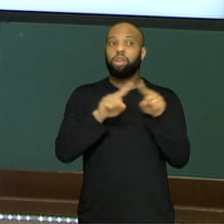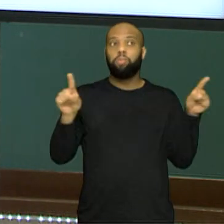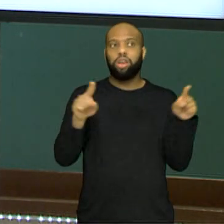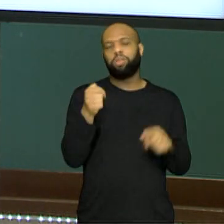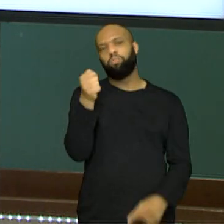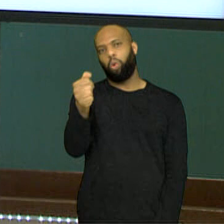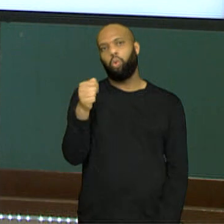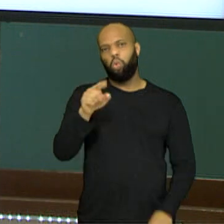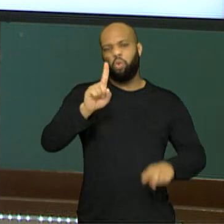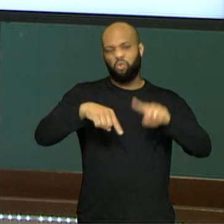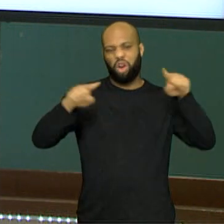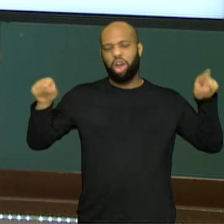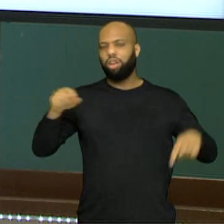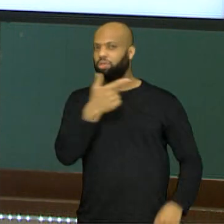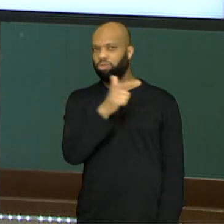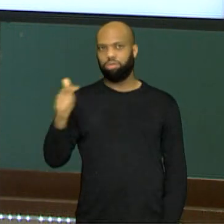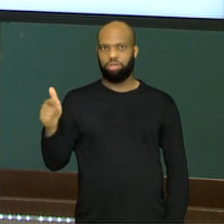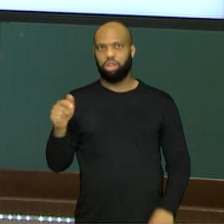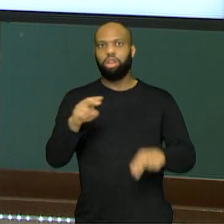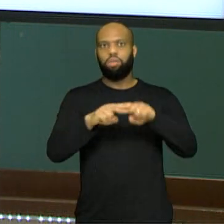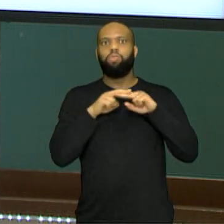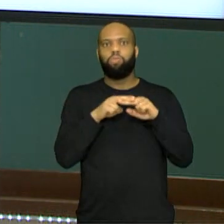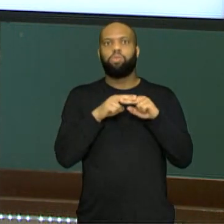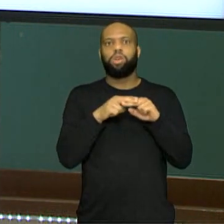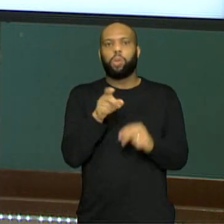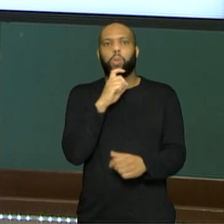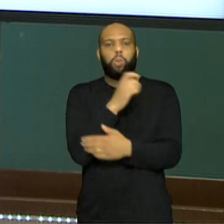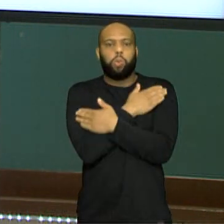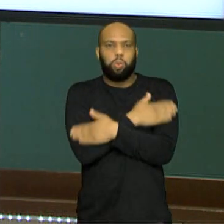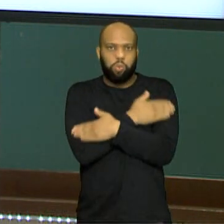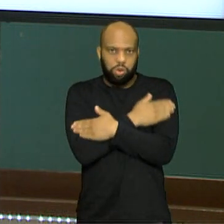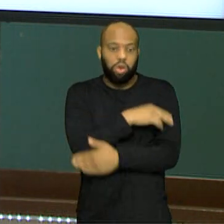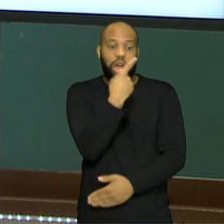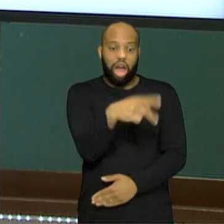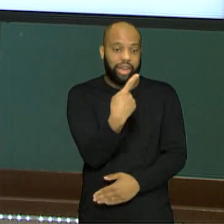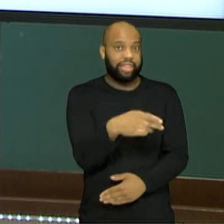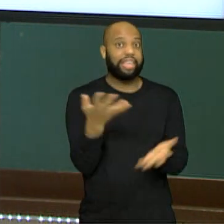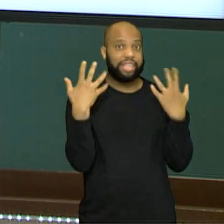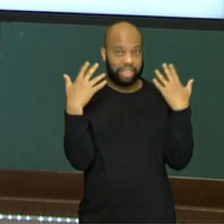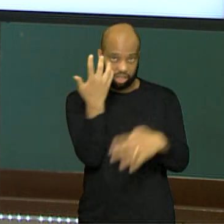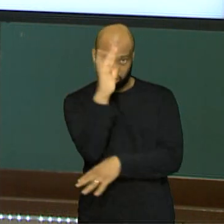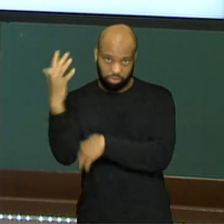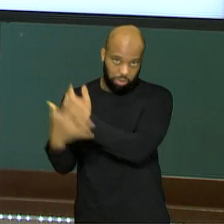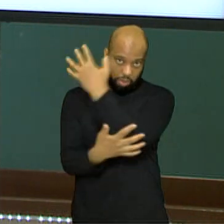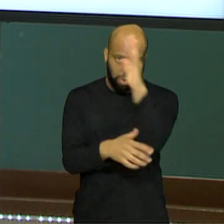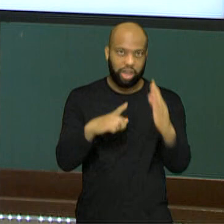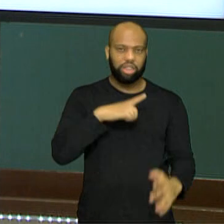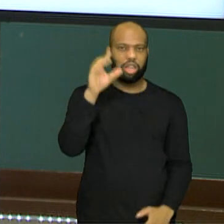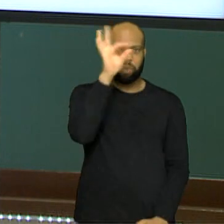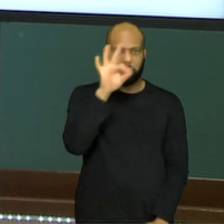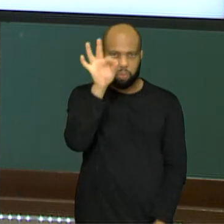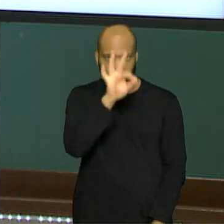uma grande variedade animal ou de insetos, como acontece nas florestas tropicais ou equatoriais.